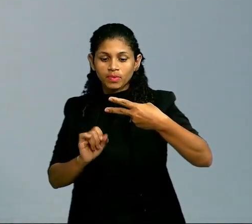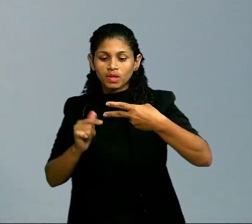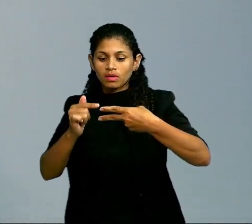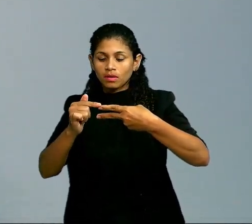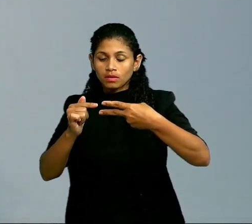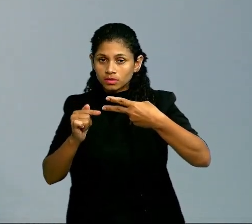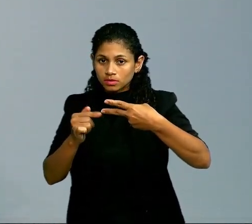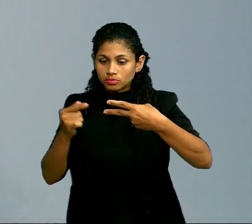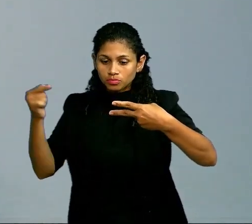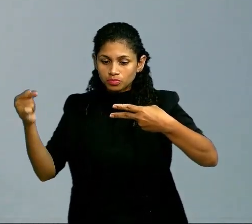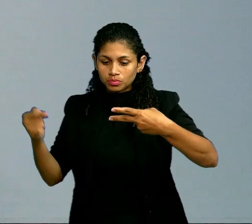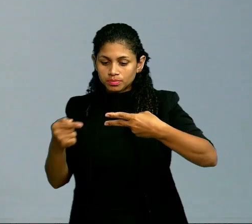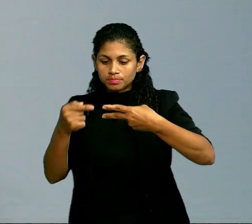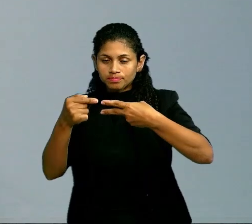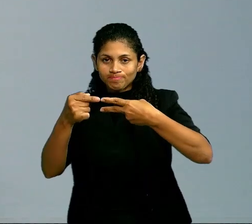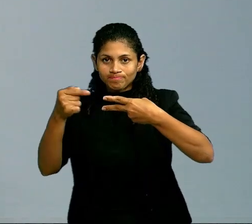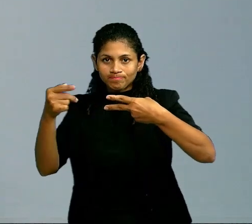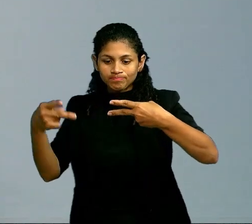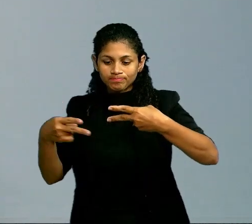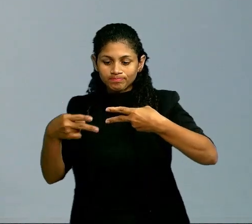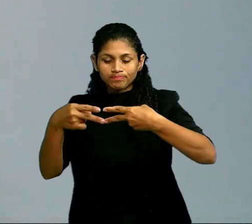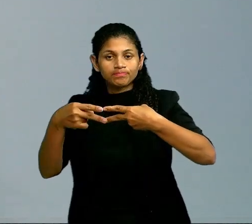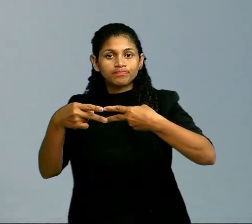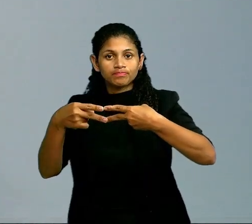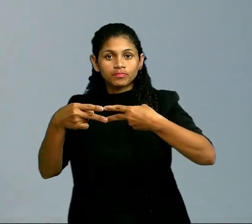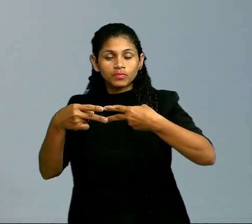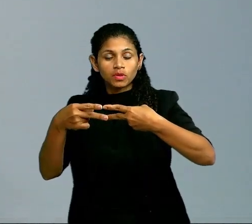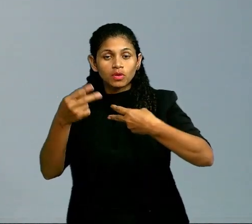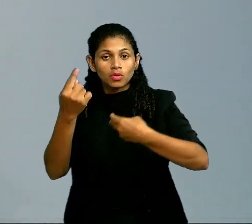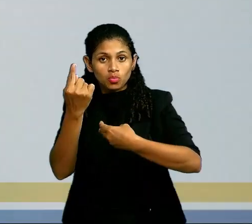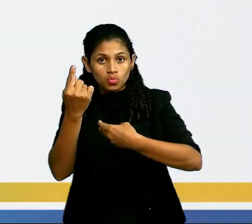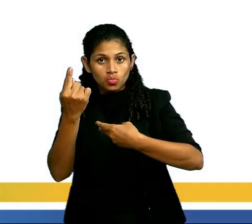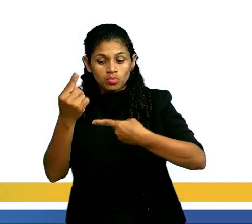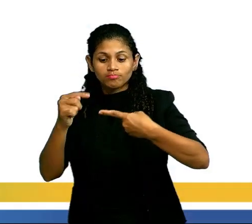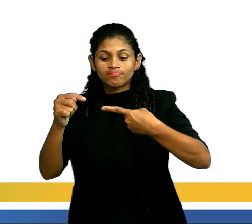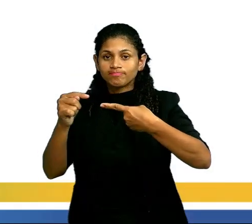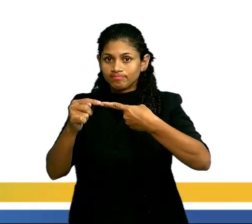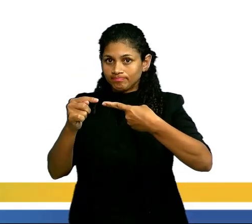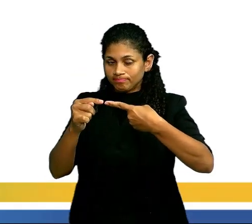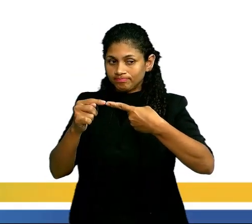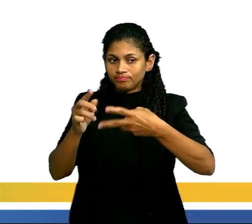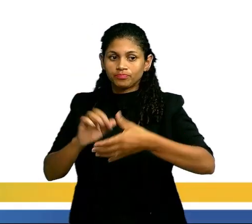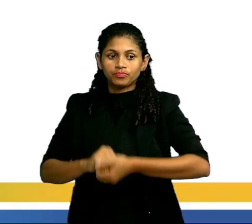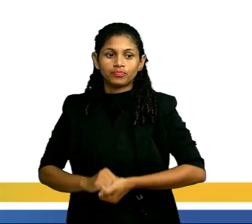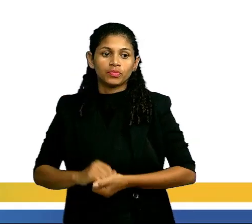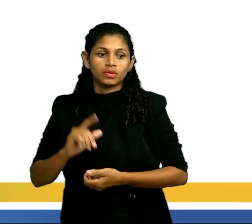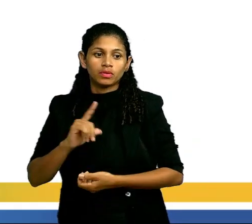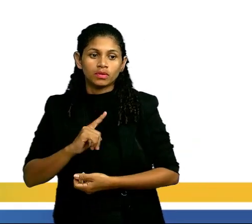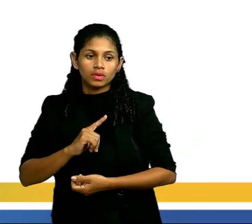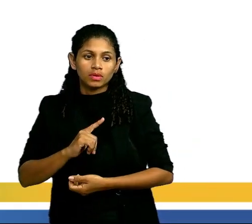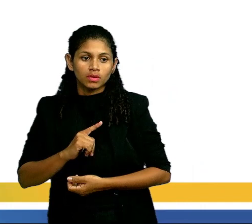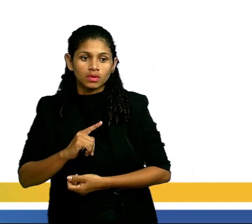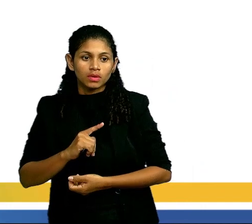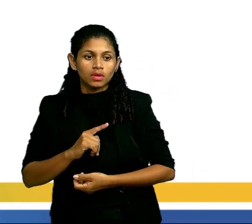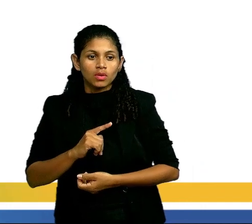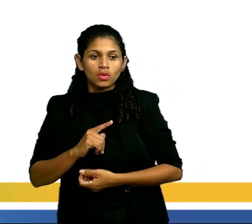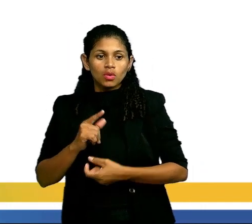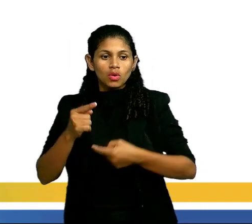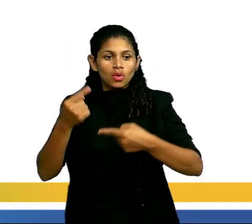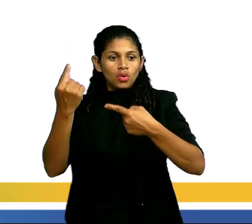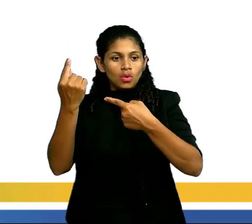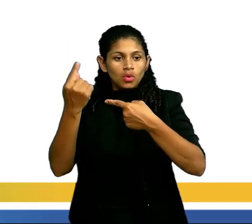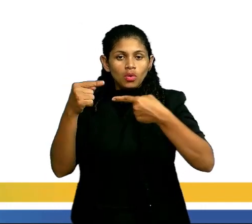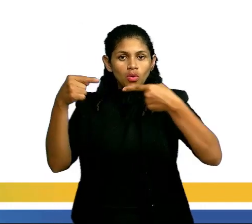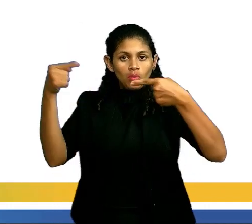2 ligações pi e uma sigma. Tudo bem? Então acompanha na tela, olha só. Então eu tenho ali uma ligação simples,